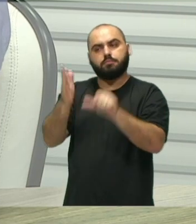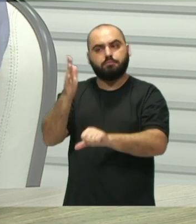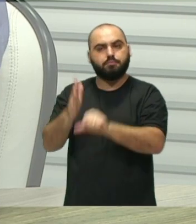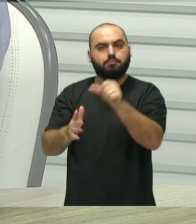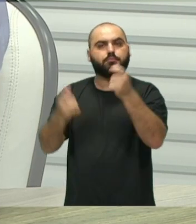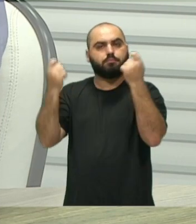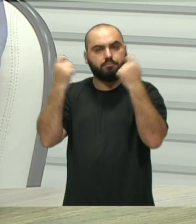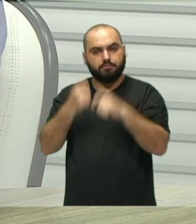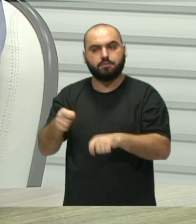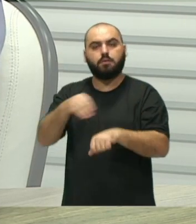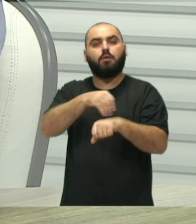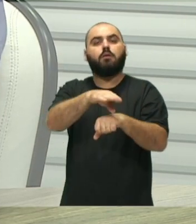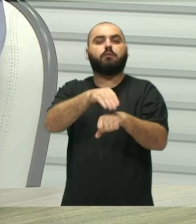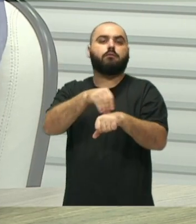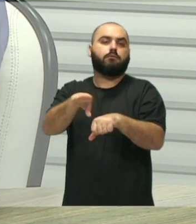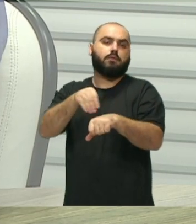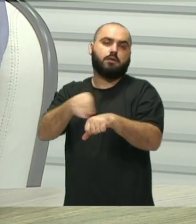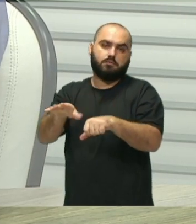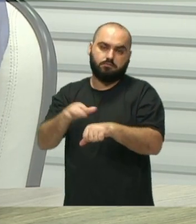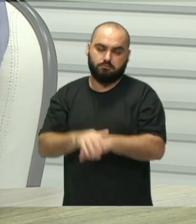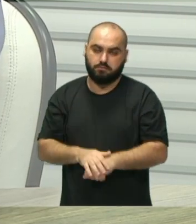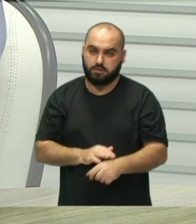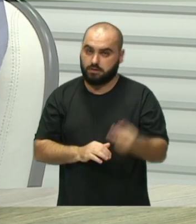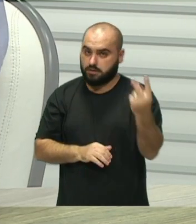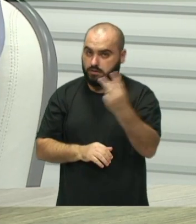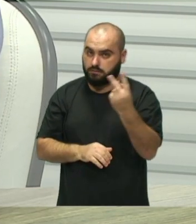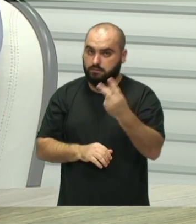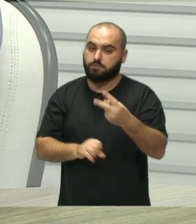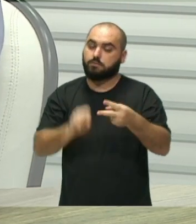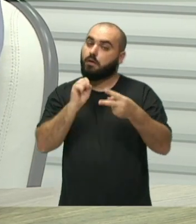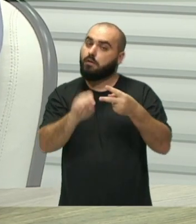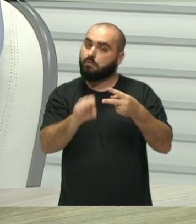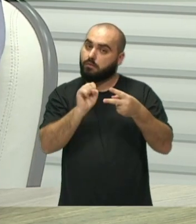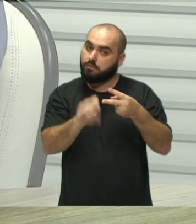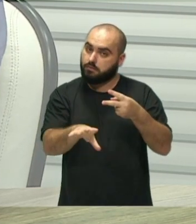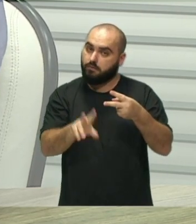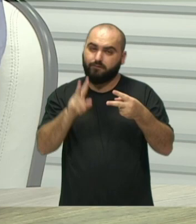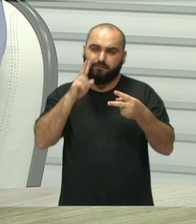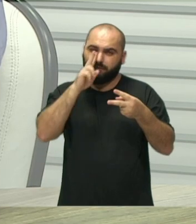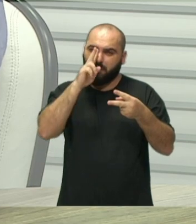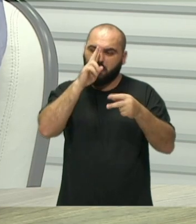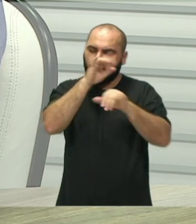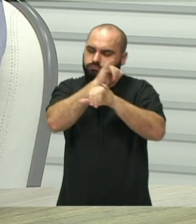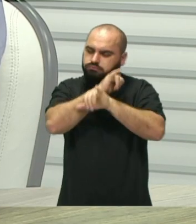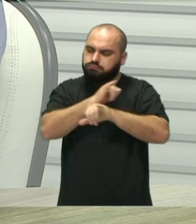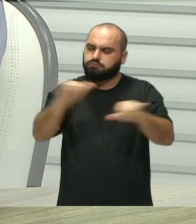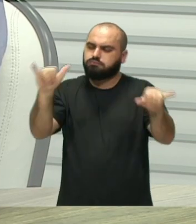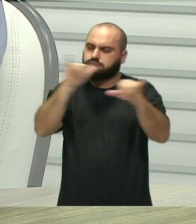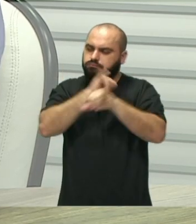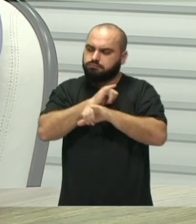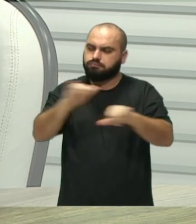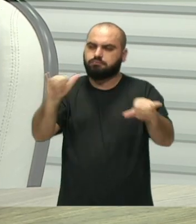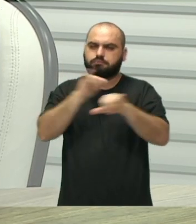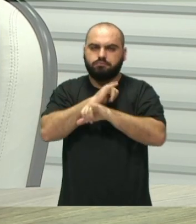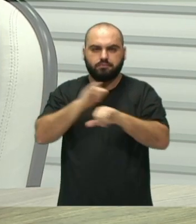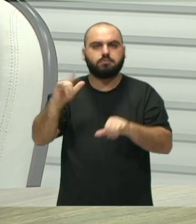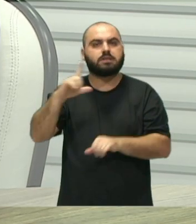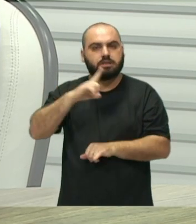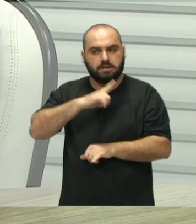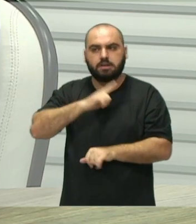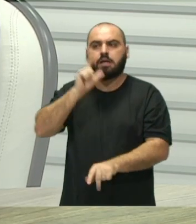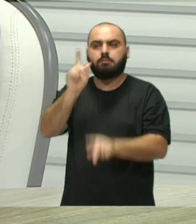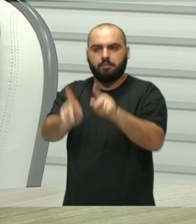precisa oferecer. Segundo, a educação, uma forte campanha educacional para ter a aderência